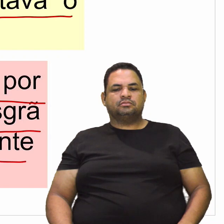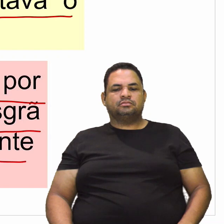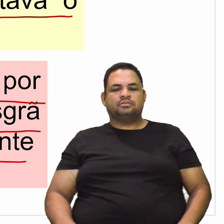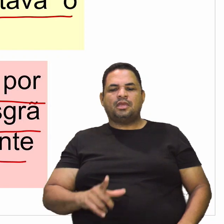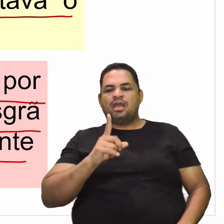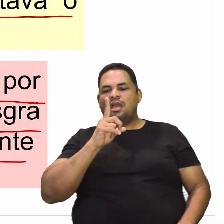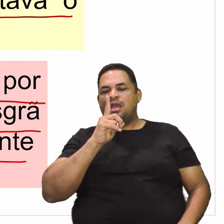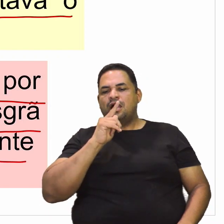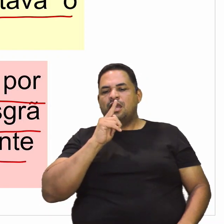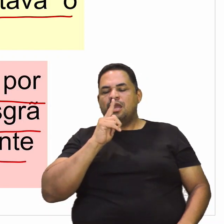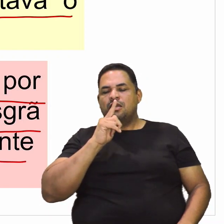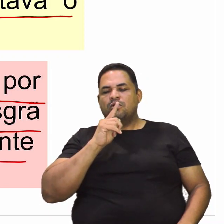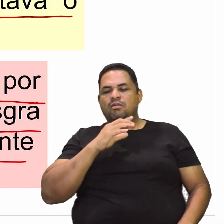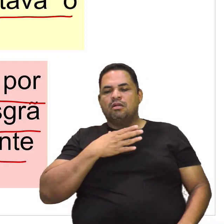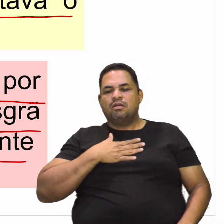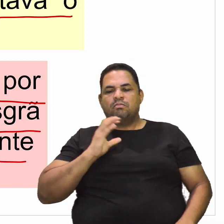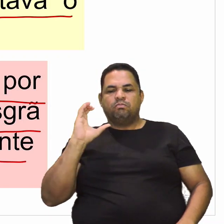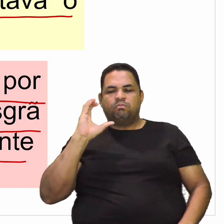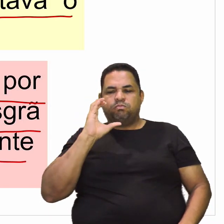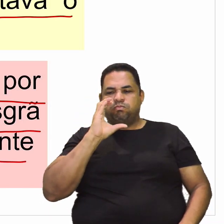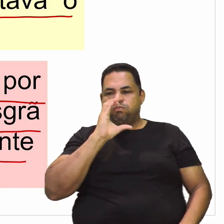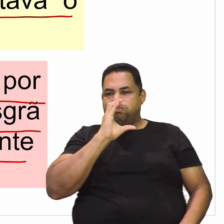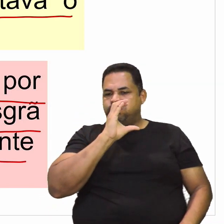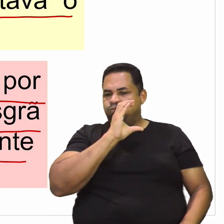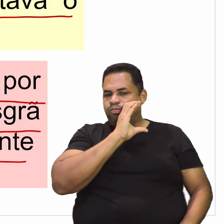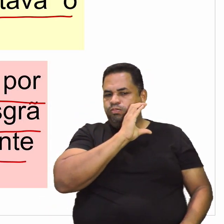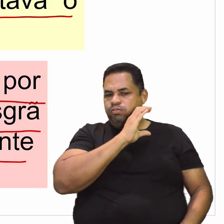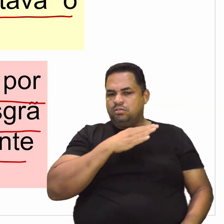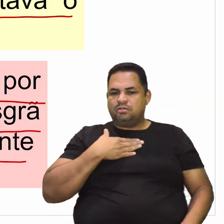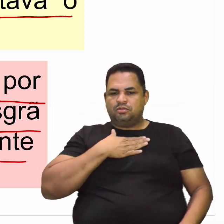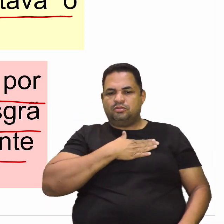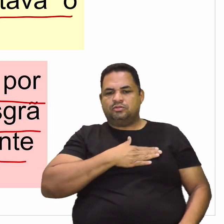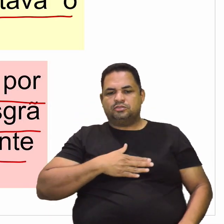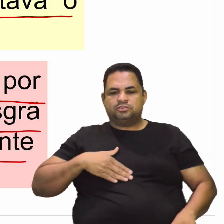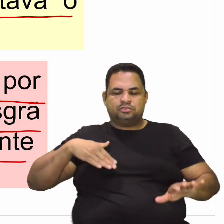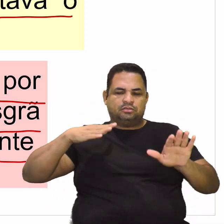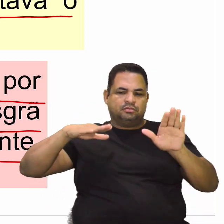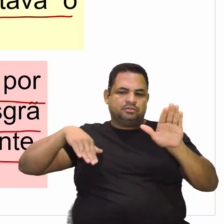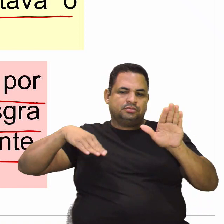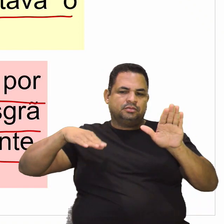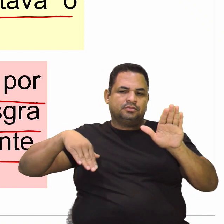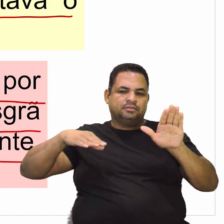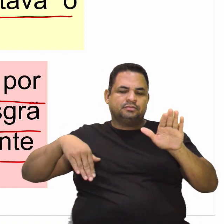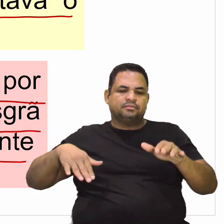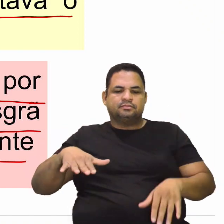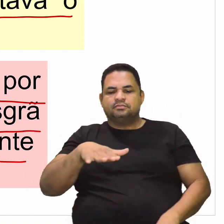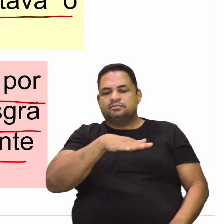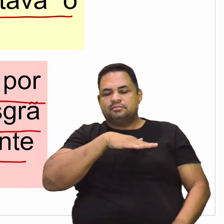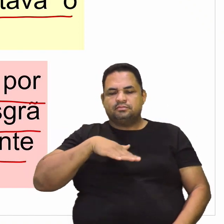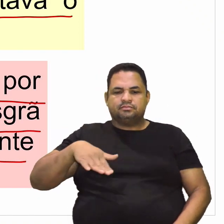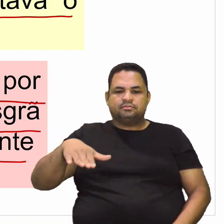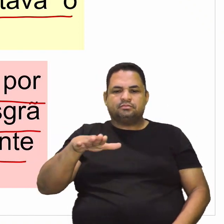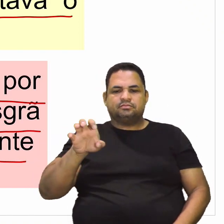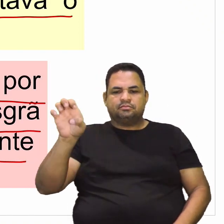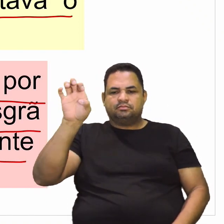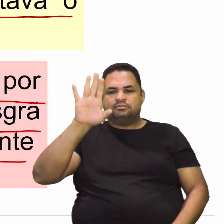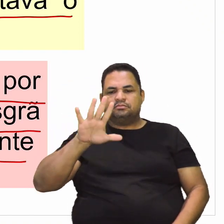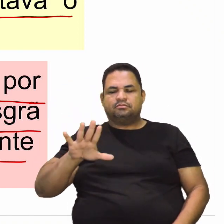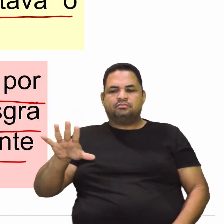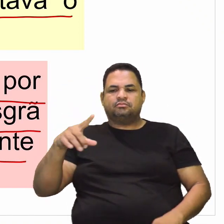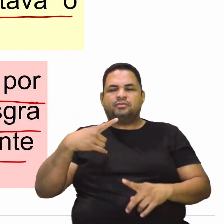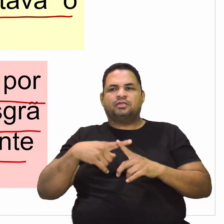água quente, onde adorava nadar. Na região ali da Europa era